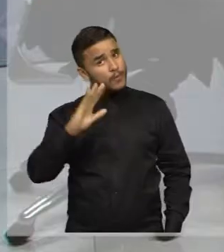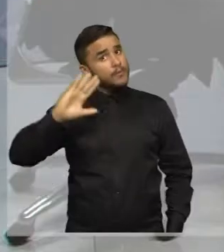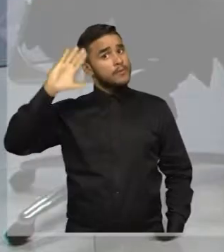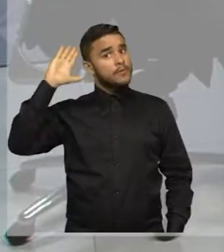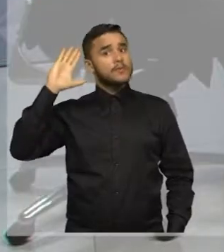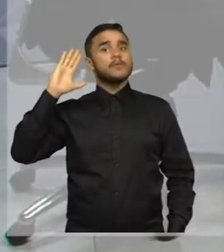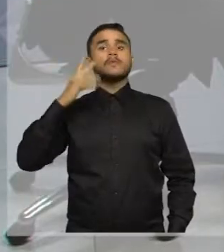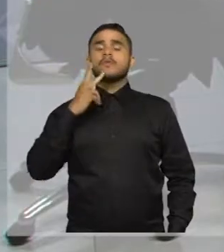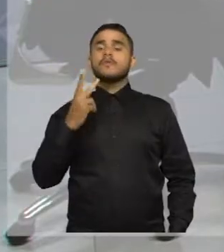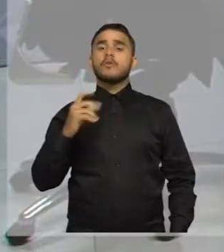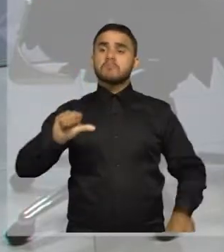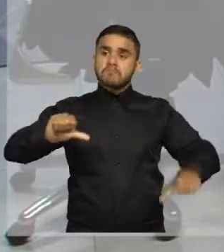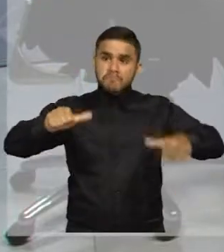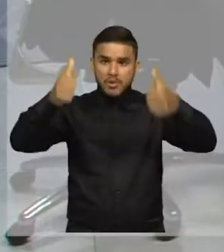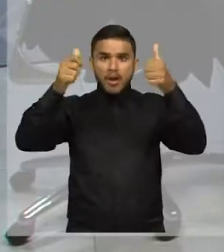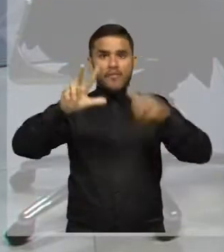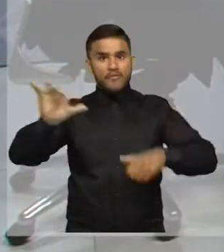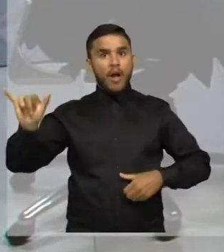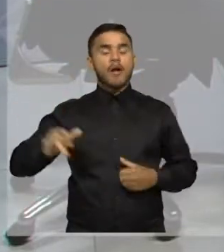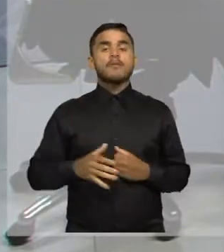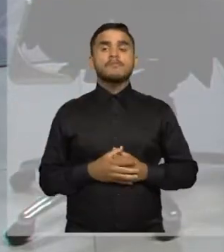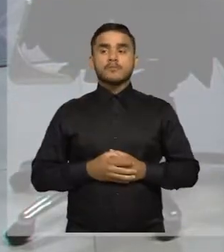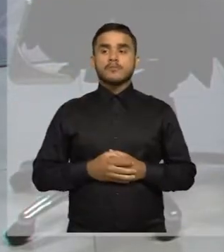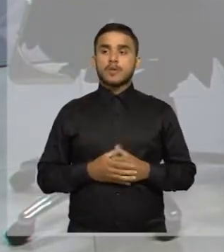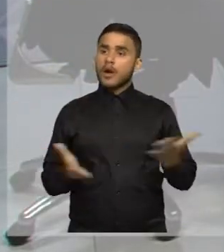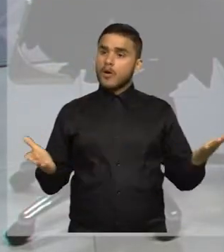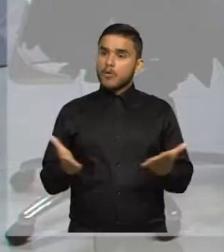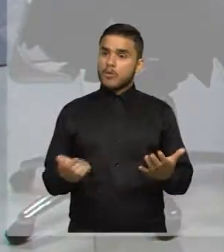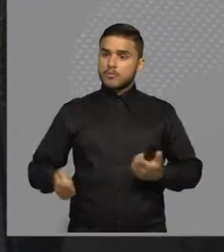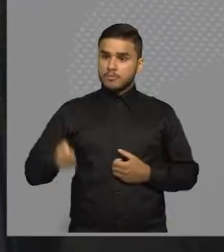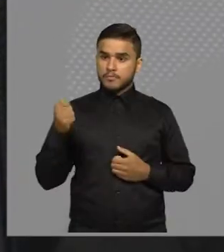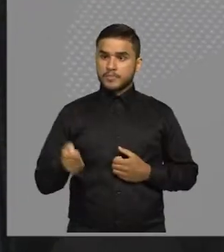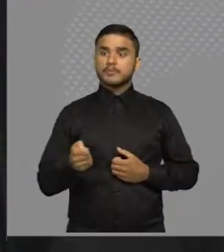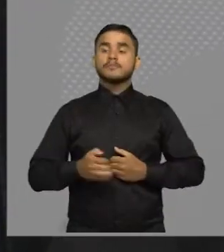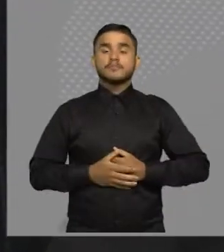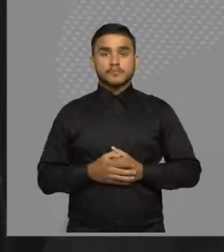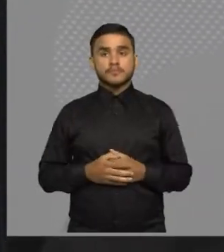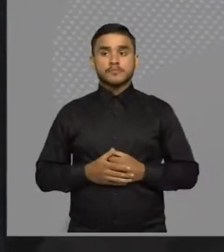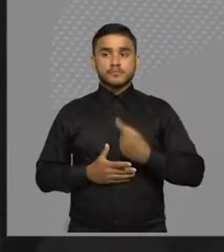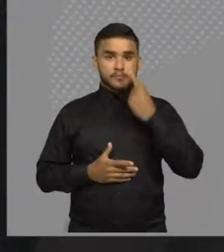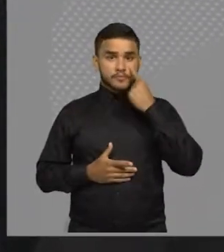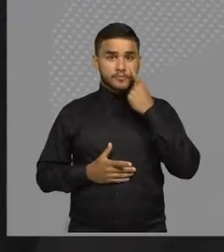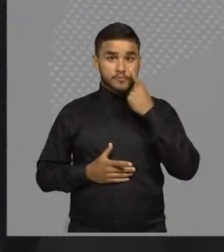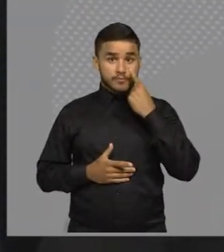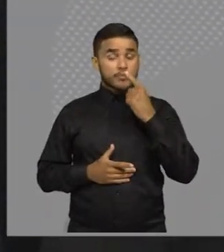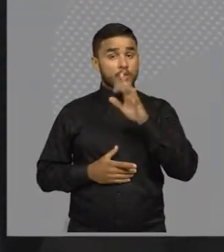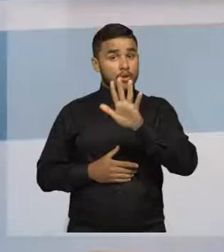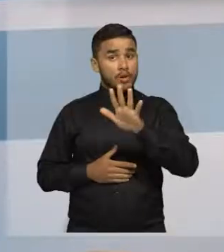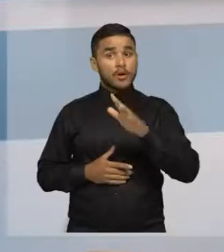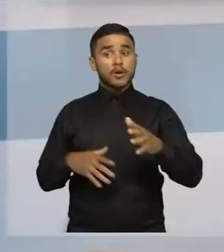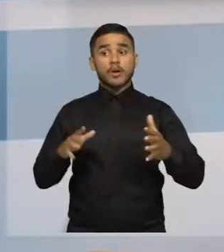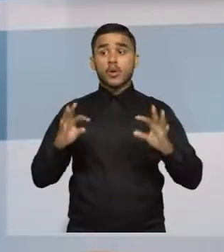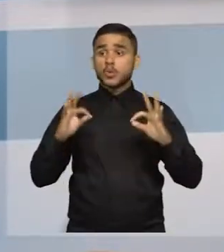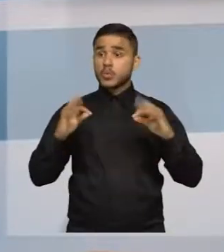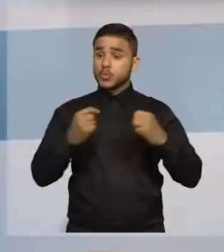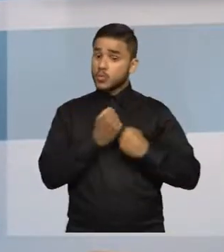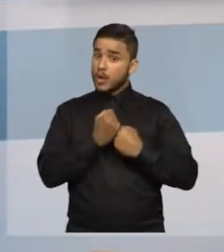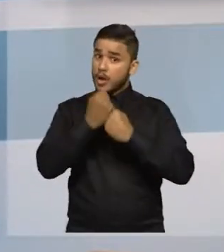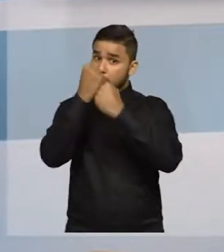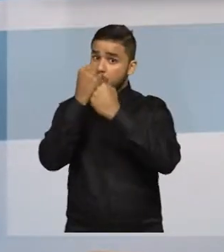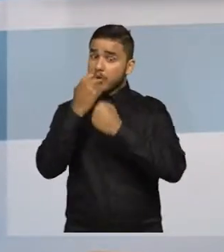fez o presidente eleito, Jair Bolsonaro. E agora a cobrança virá, inclusive daqueles